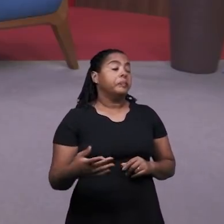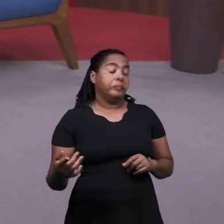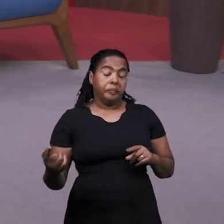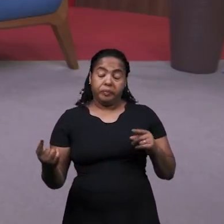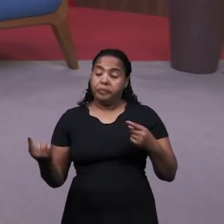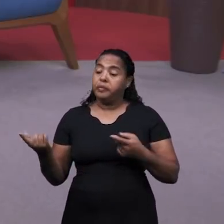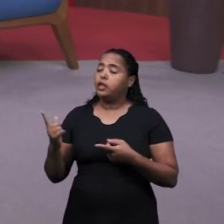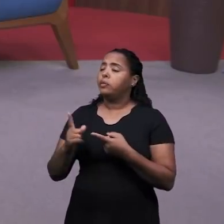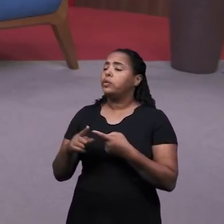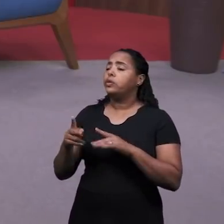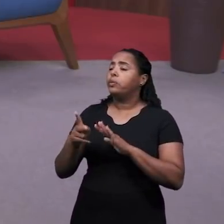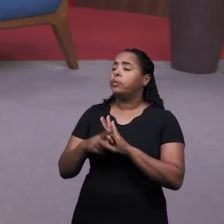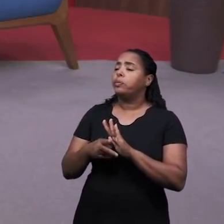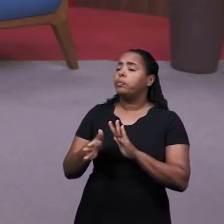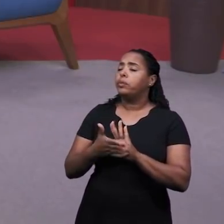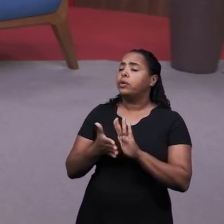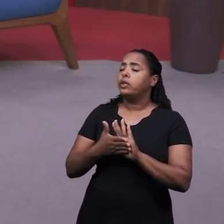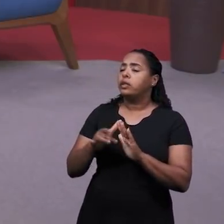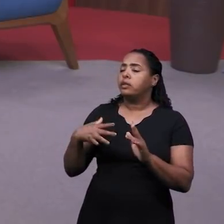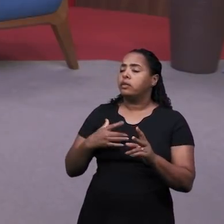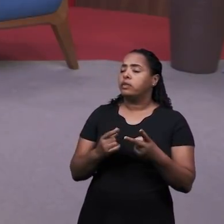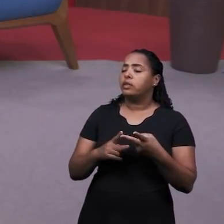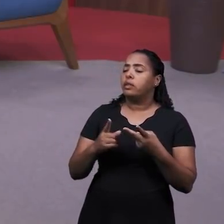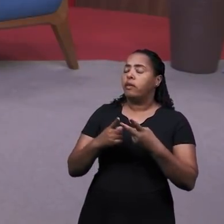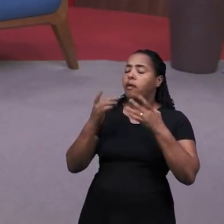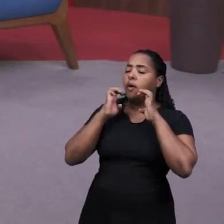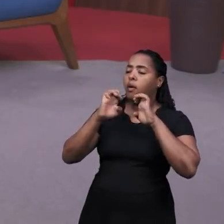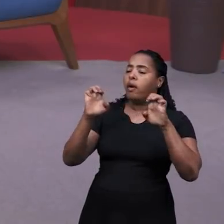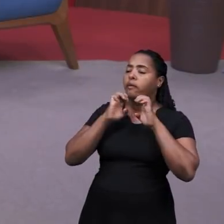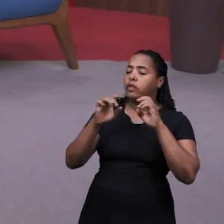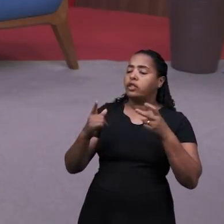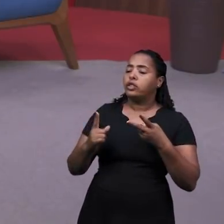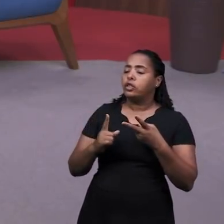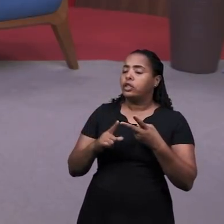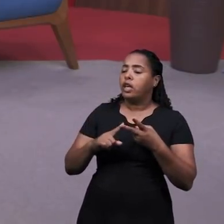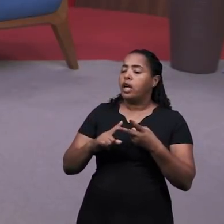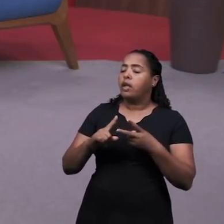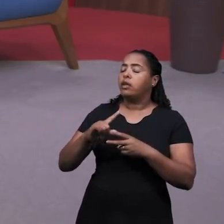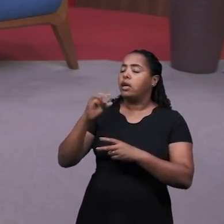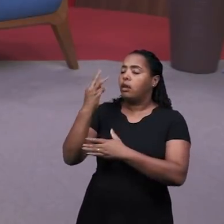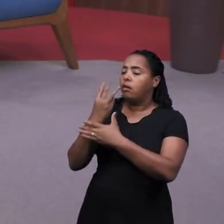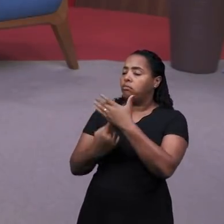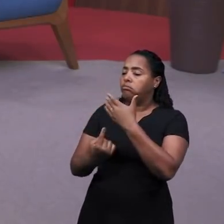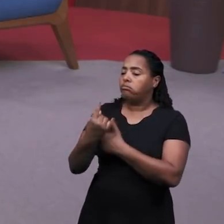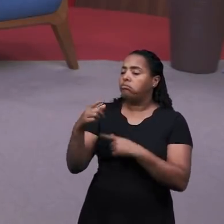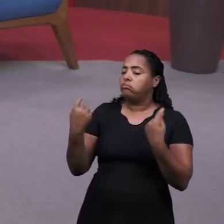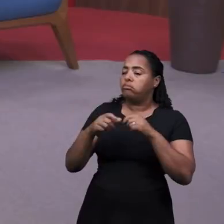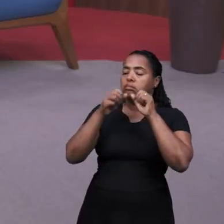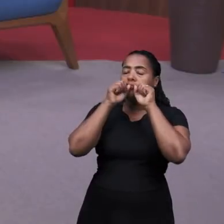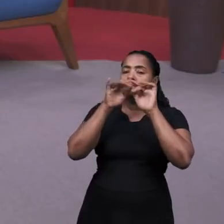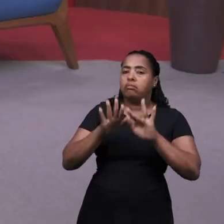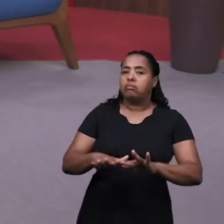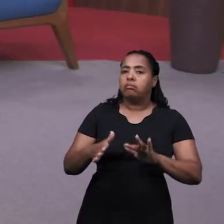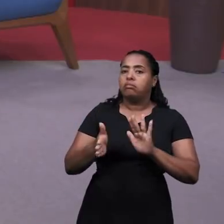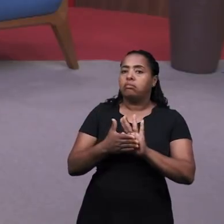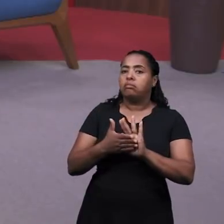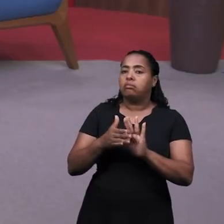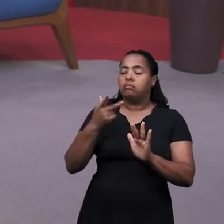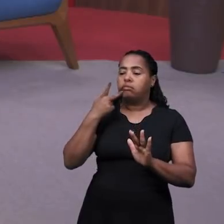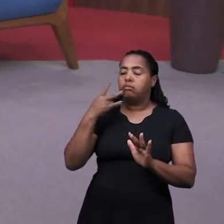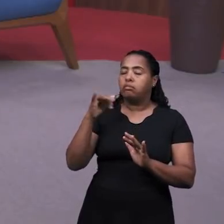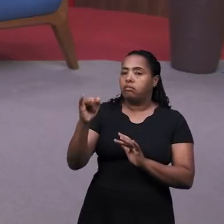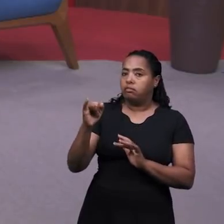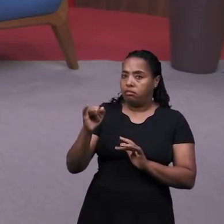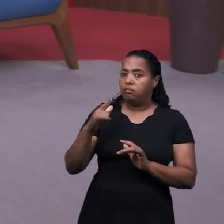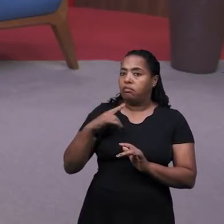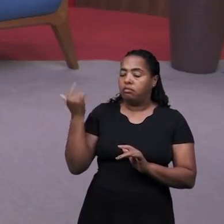salvação, falamos sobre o Evangelho, e o Evangelho consiste numa operação da Trindade, né, que é a bênção, o projeto do Pai,